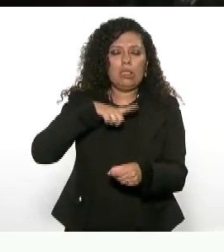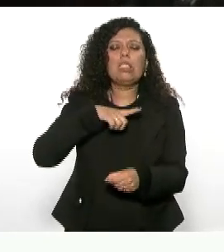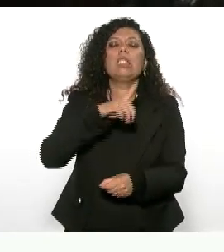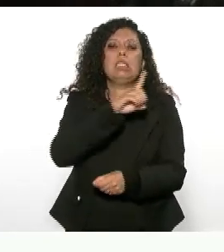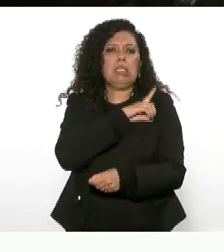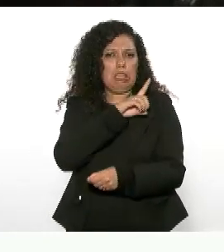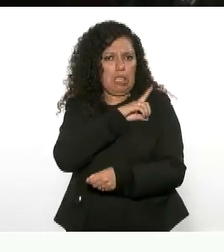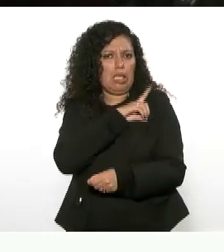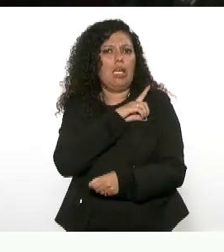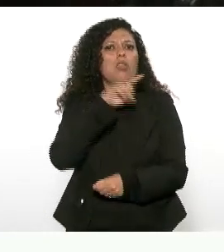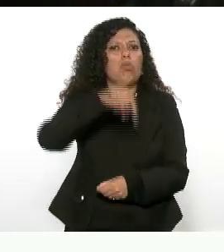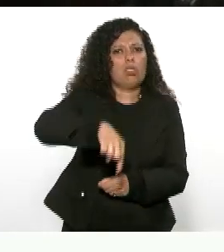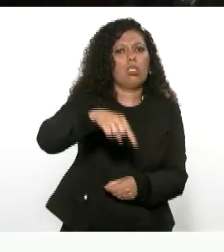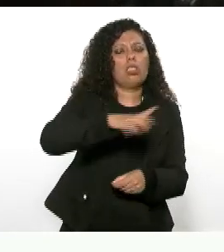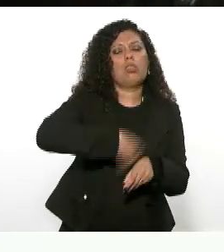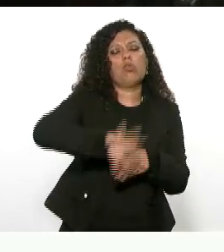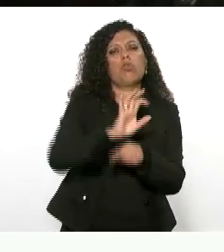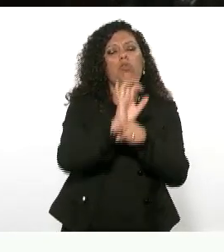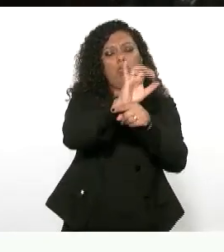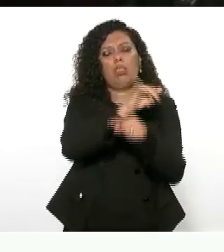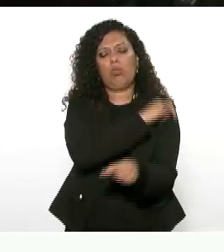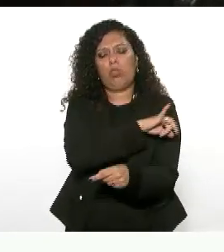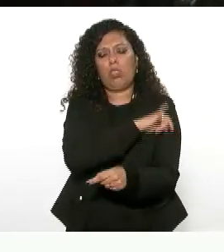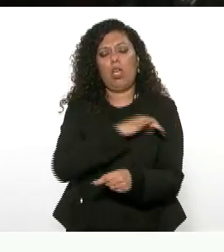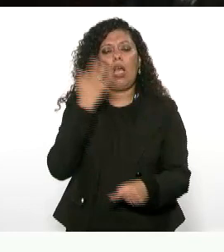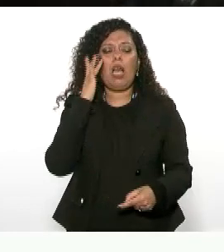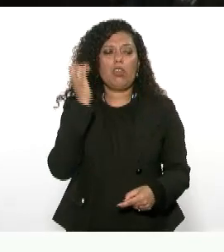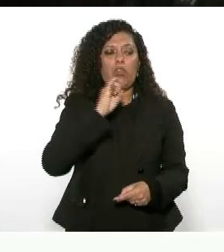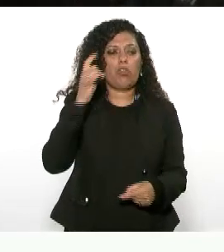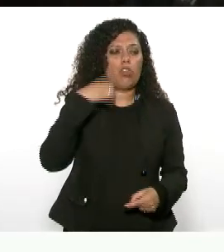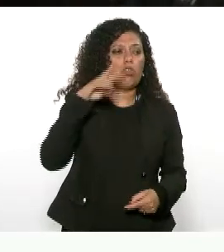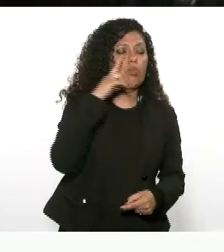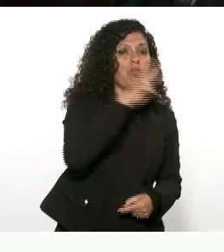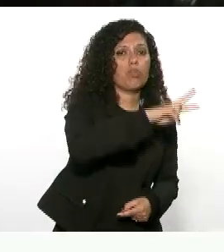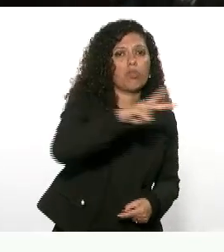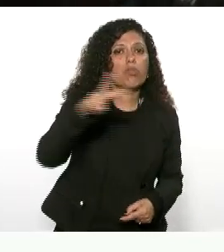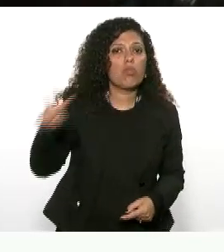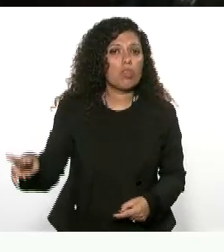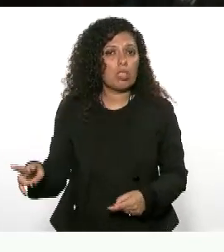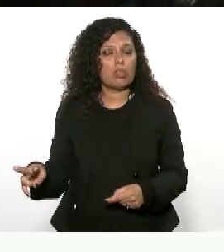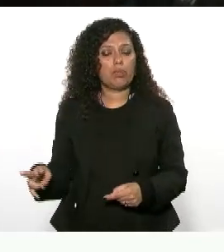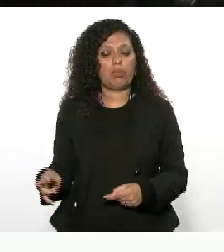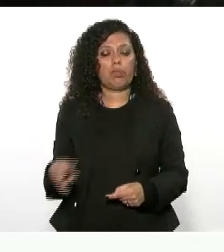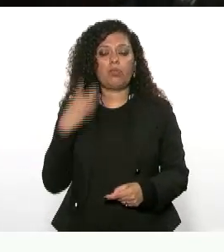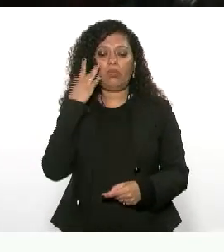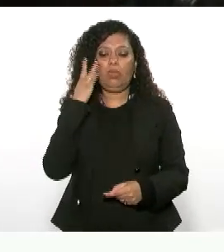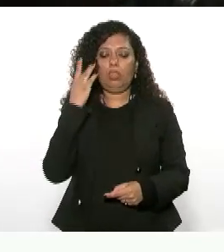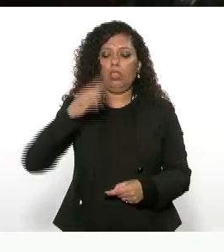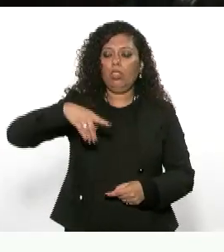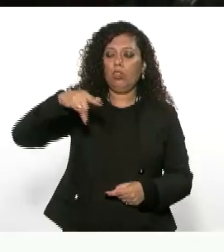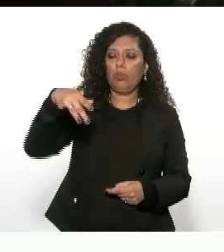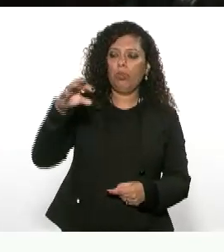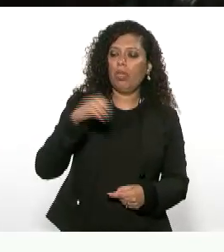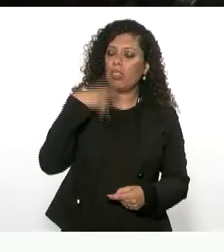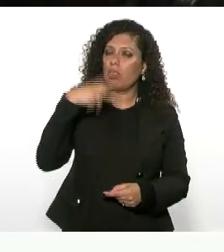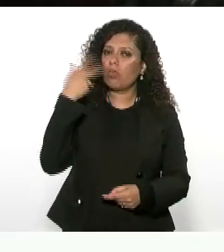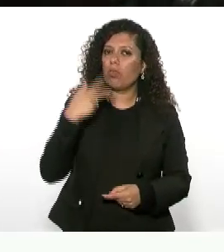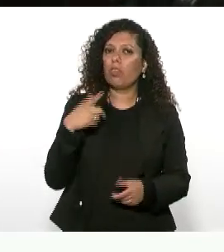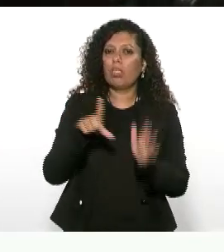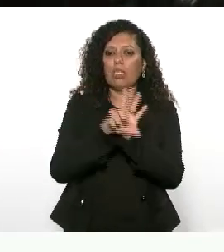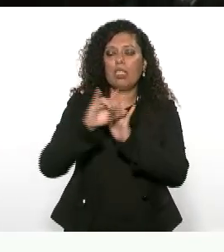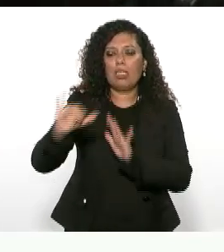das forças policiais. Acho que se nós fôssemos olhar, Coronel Laviano, o Márcio Garcia falou aqui, nós temos uma lei